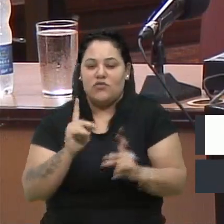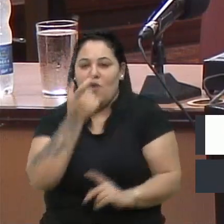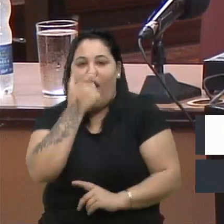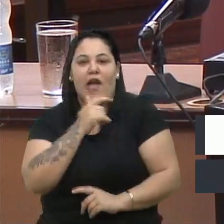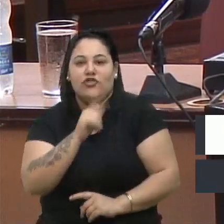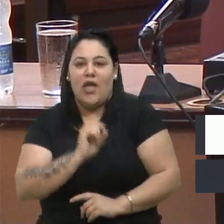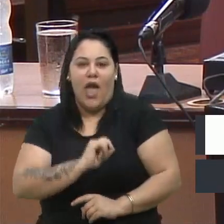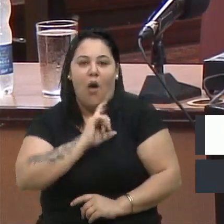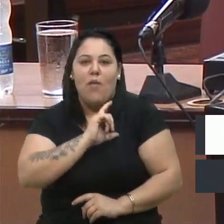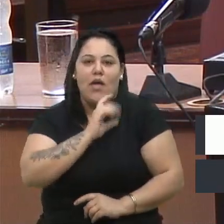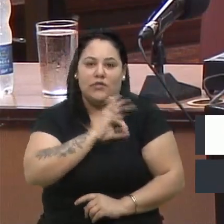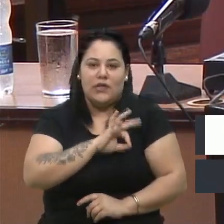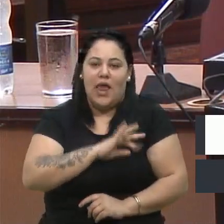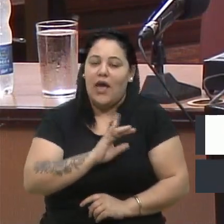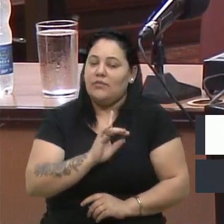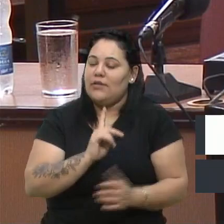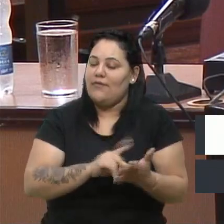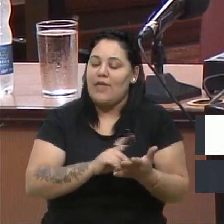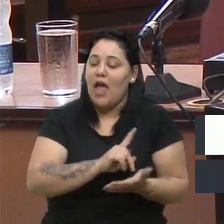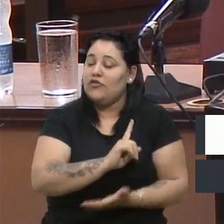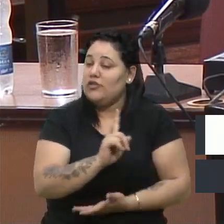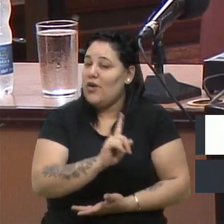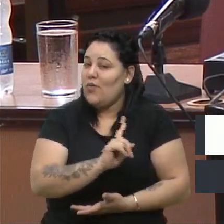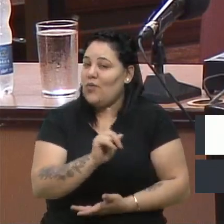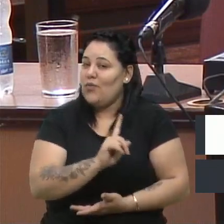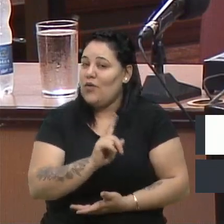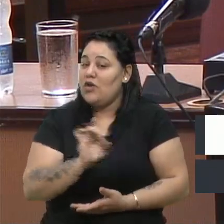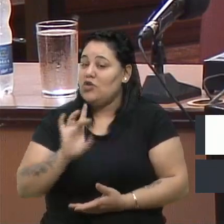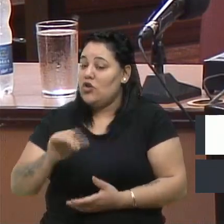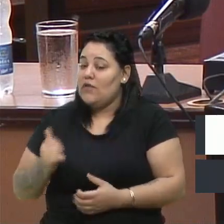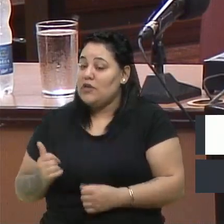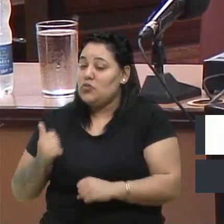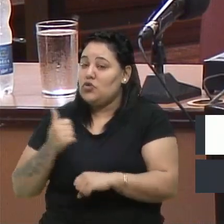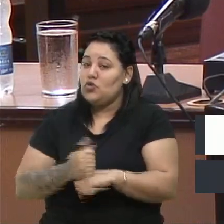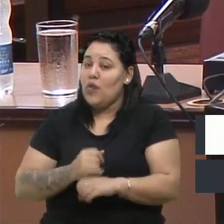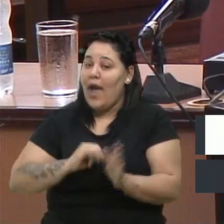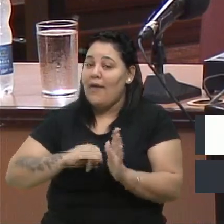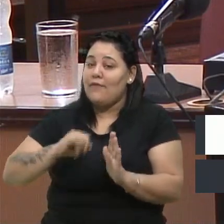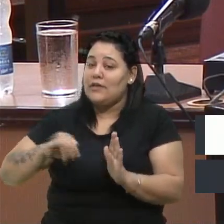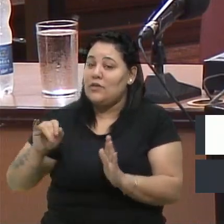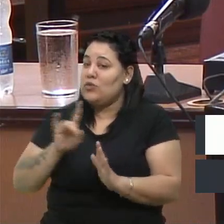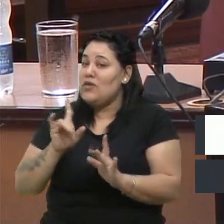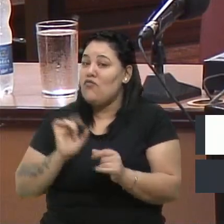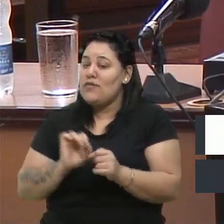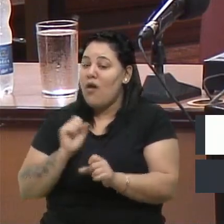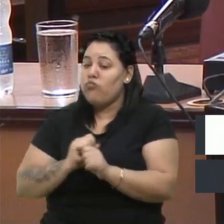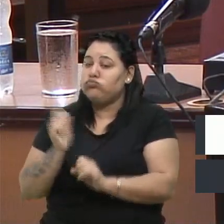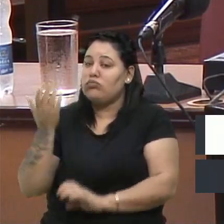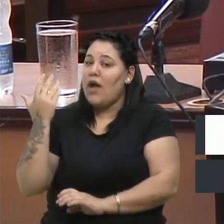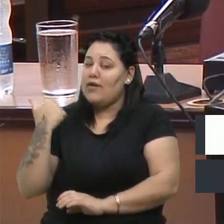que não fizeram no passado. Simples assim, simples e objetivo. Mas